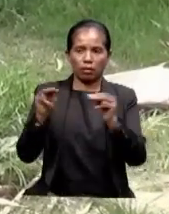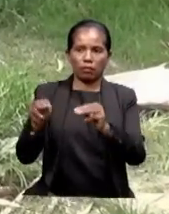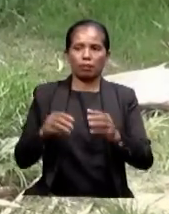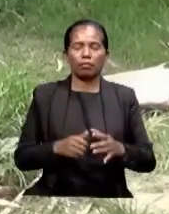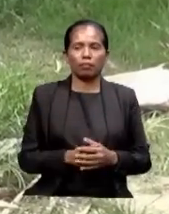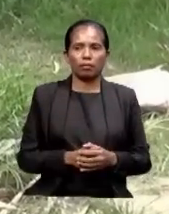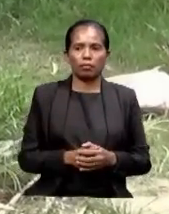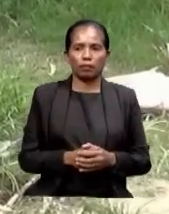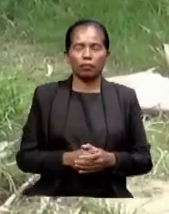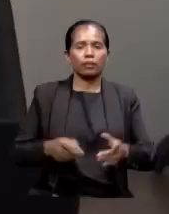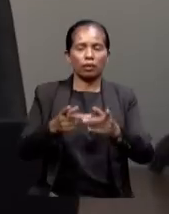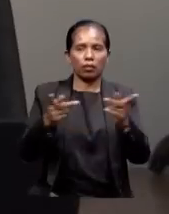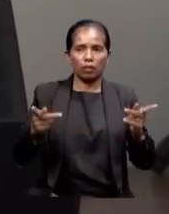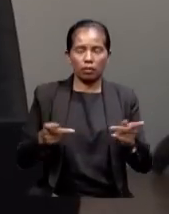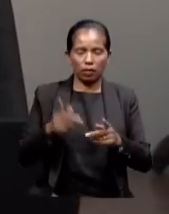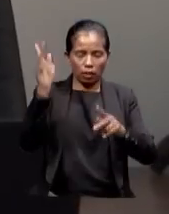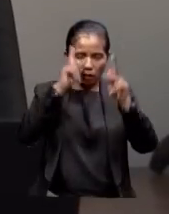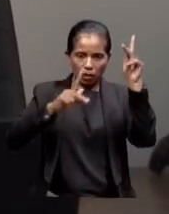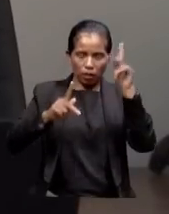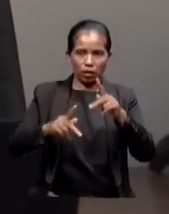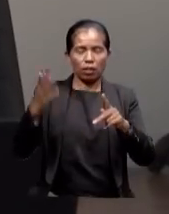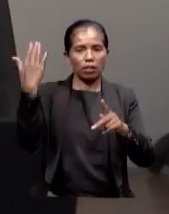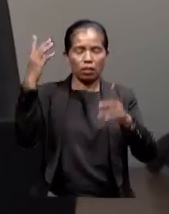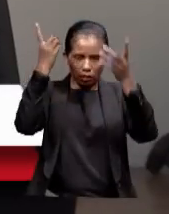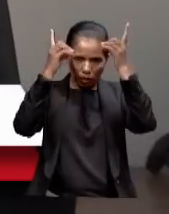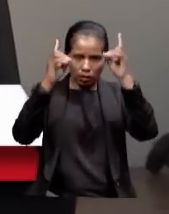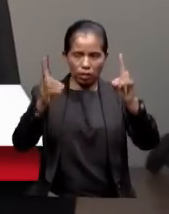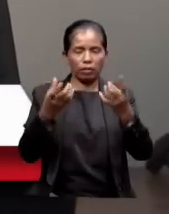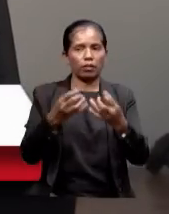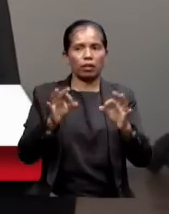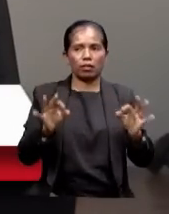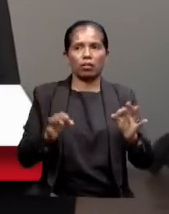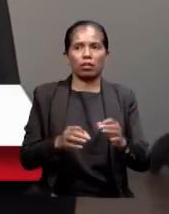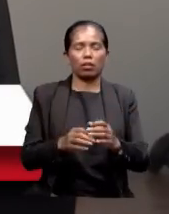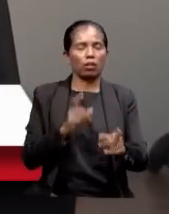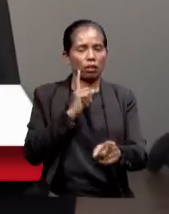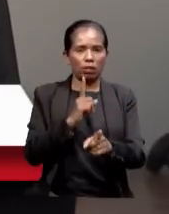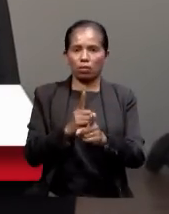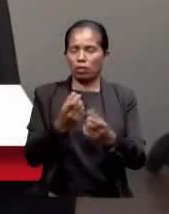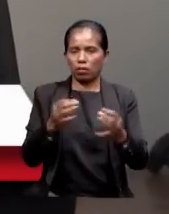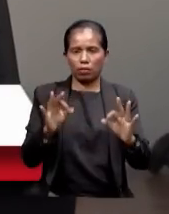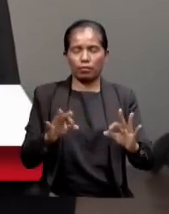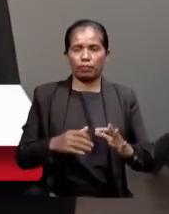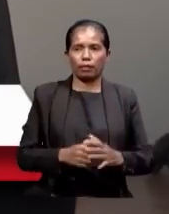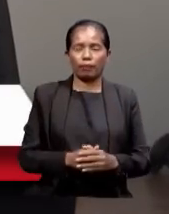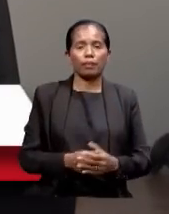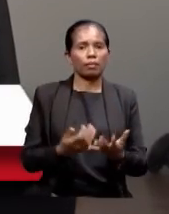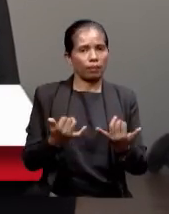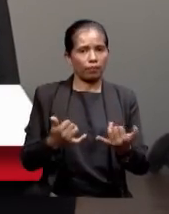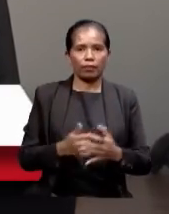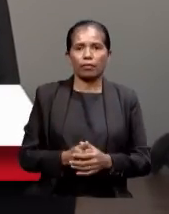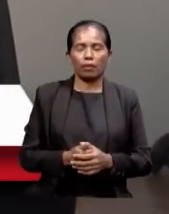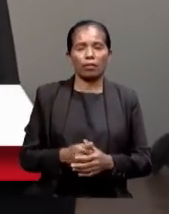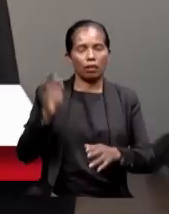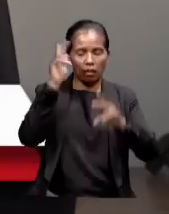Rai aimetilarang ne kazu ne be disidi tiona feitu tiona. Agora kazu